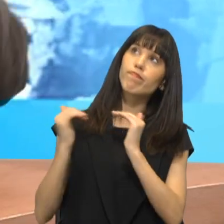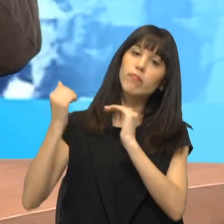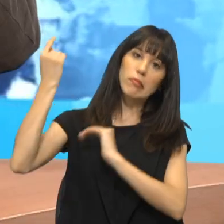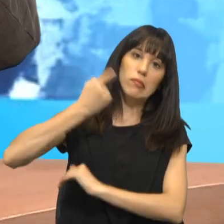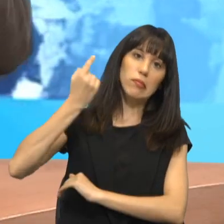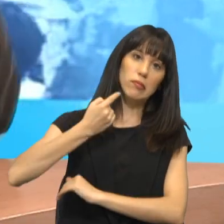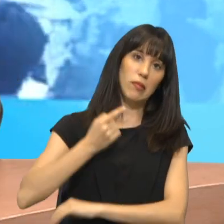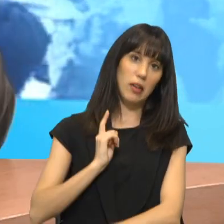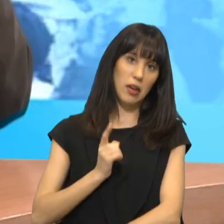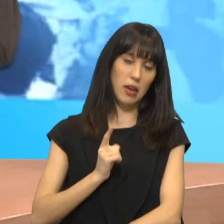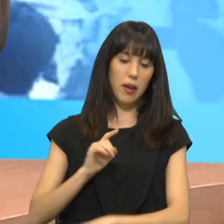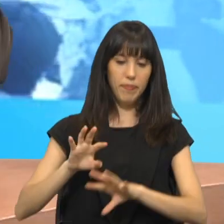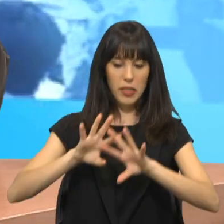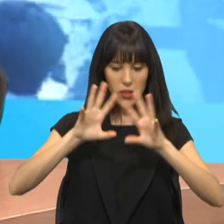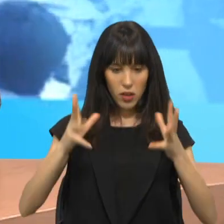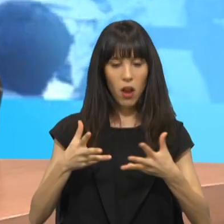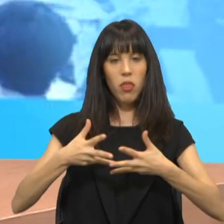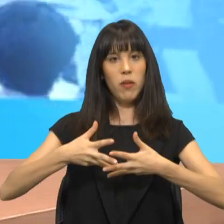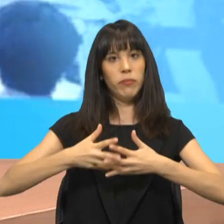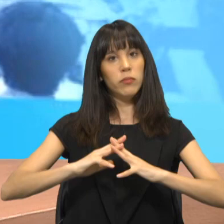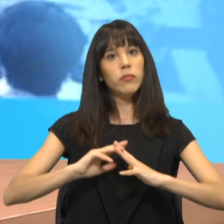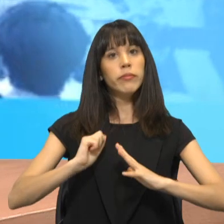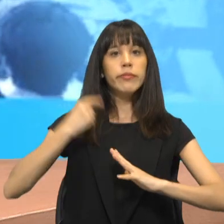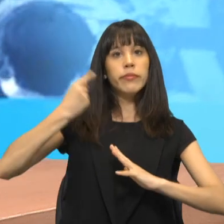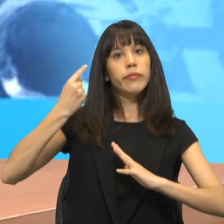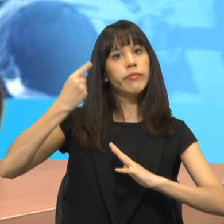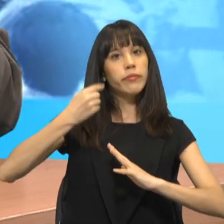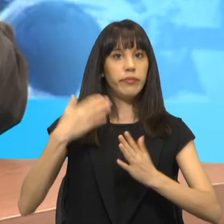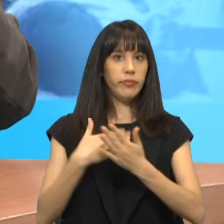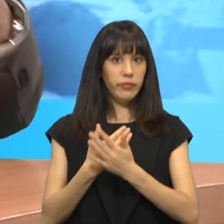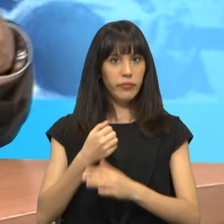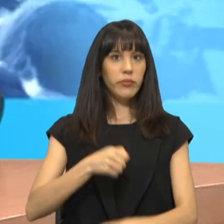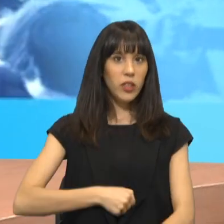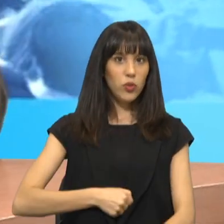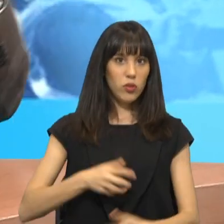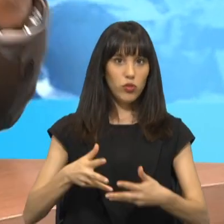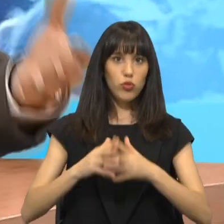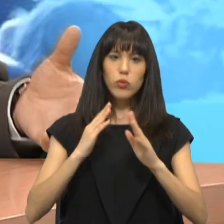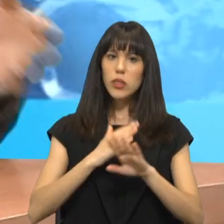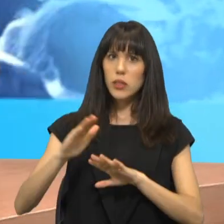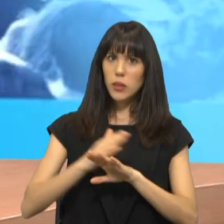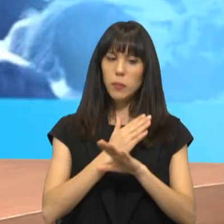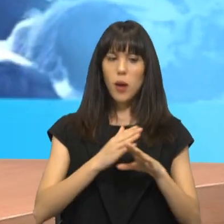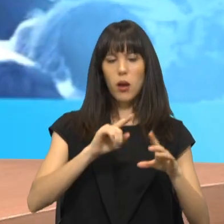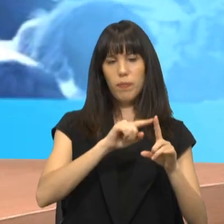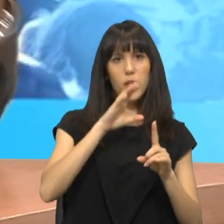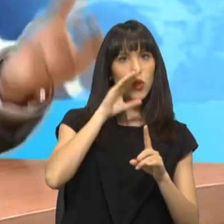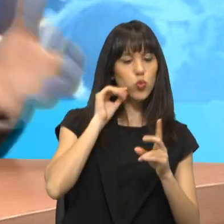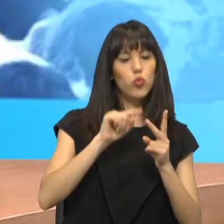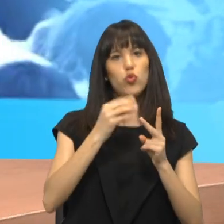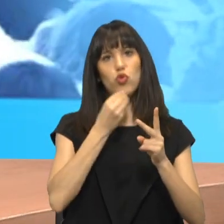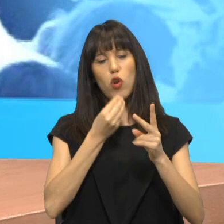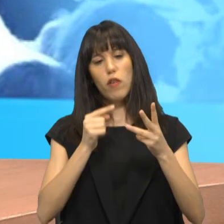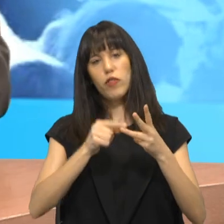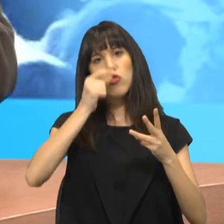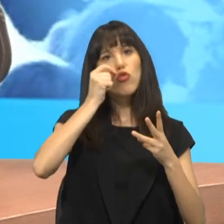forma integrada e hierarquizada, que era a estrutura da Ação Católica, ainda que dividida por adultos, jovens,